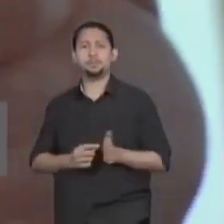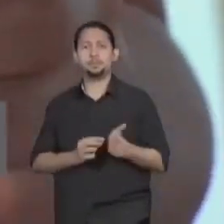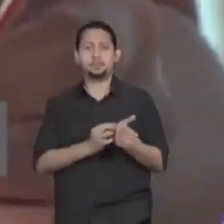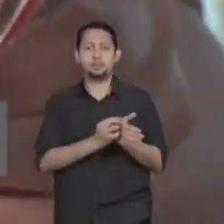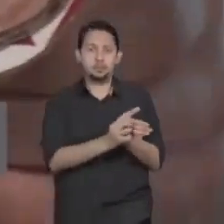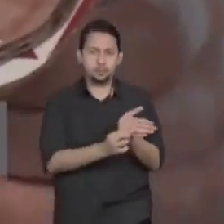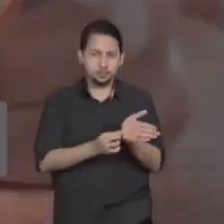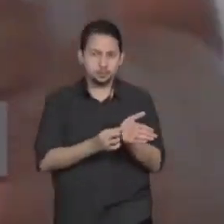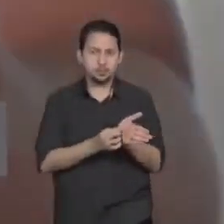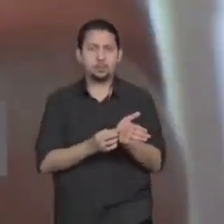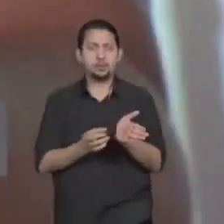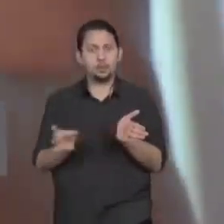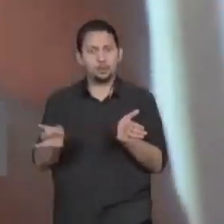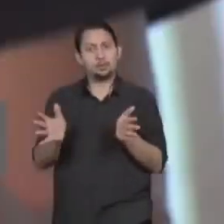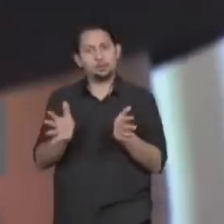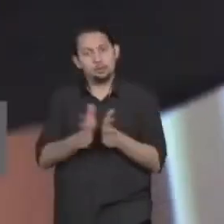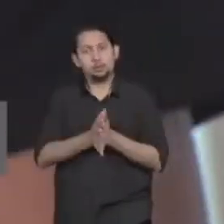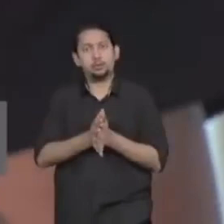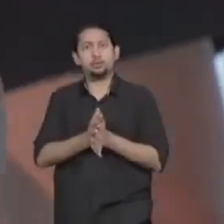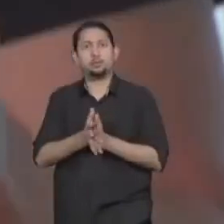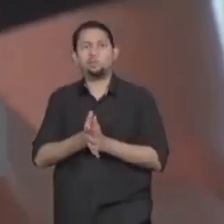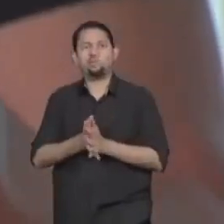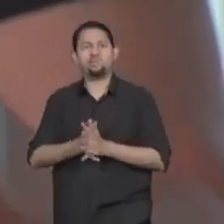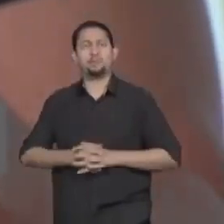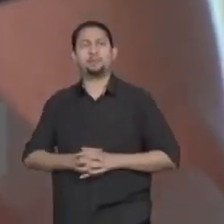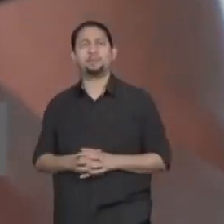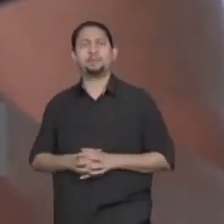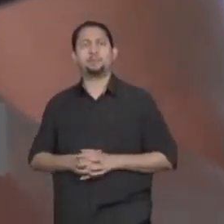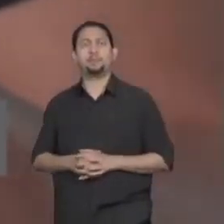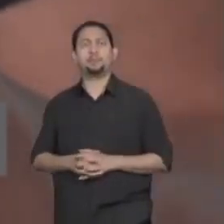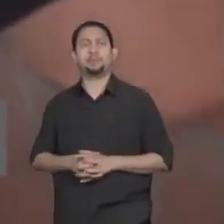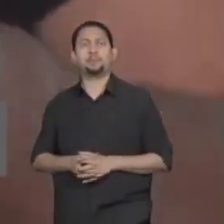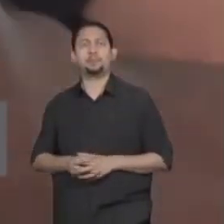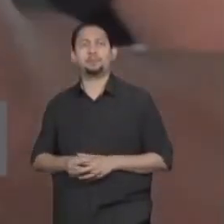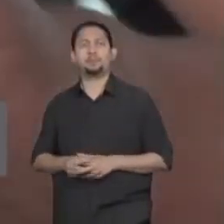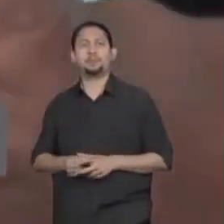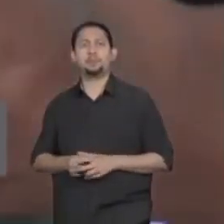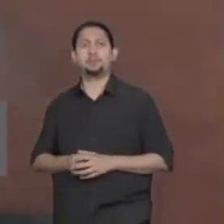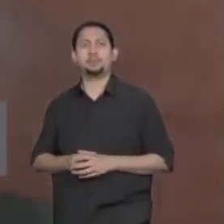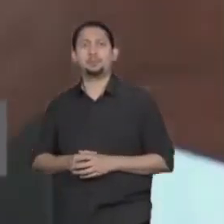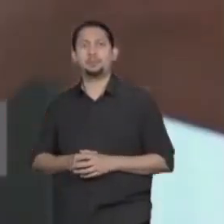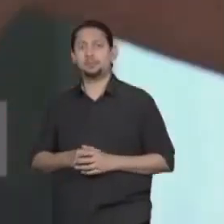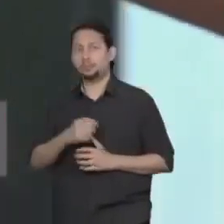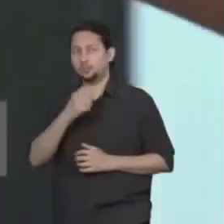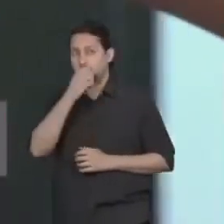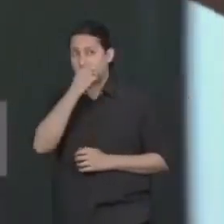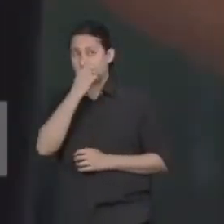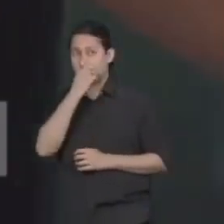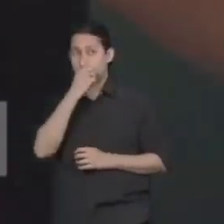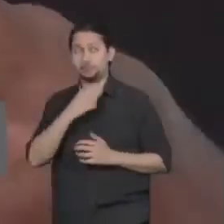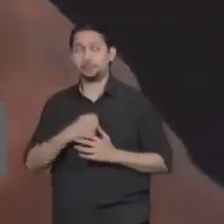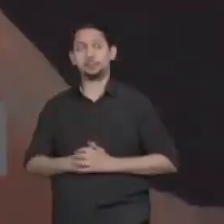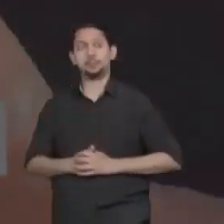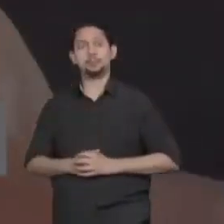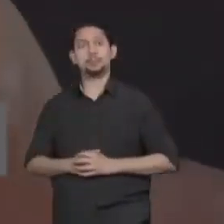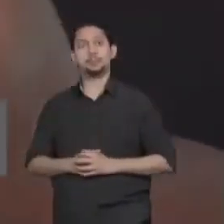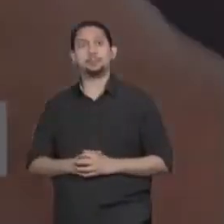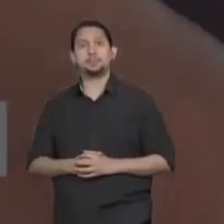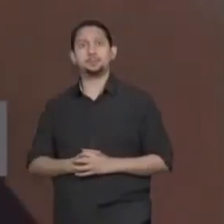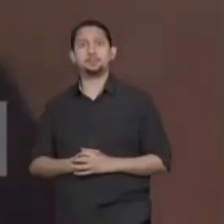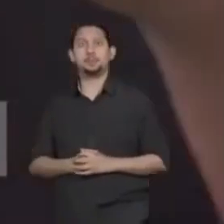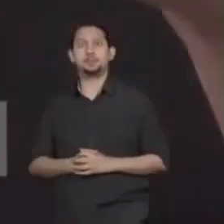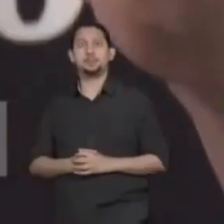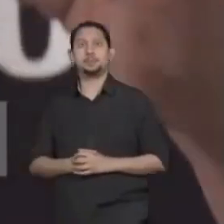E colo essa próxima aqui. Vai ficar dessa maneira. No